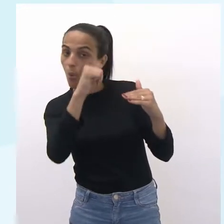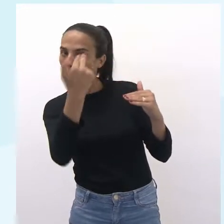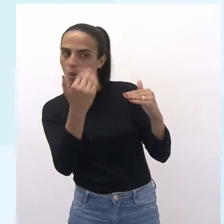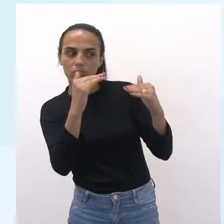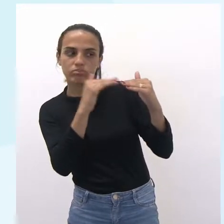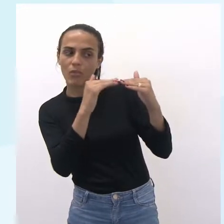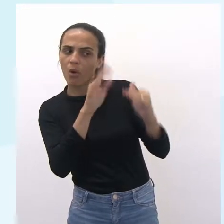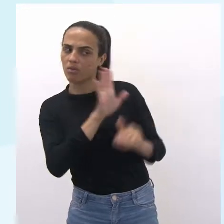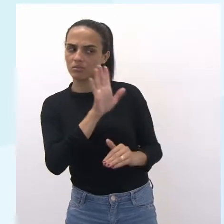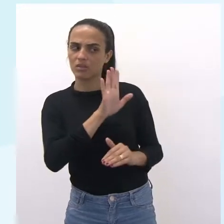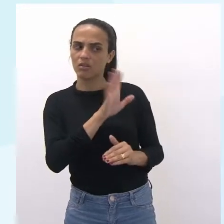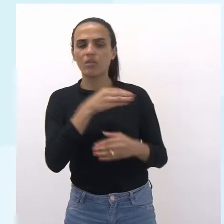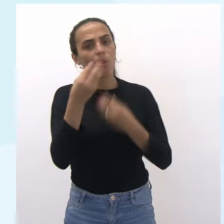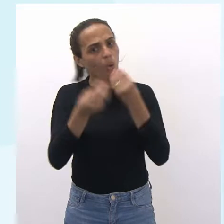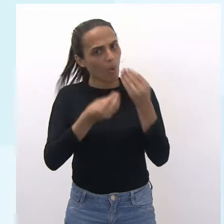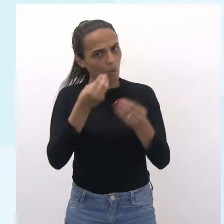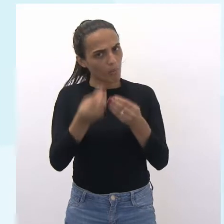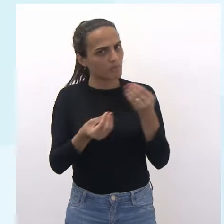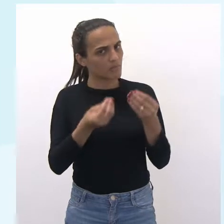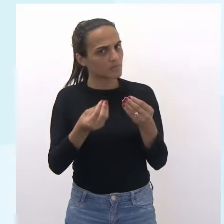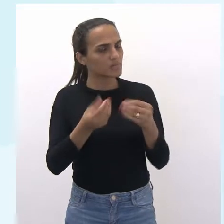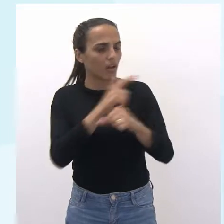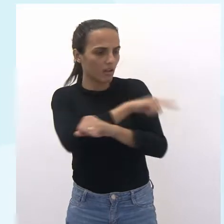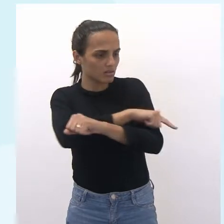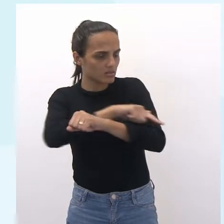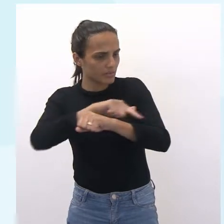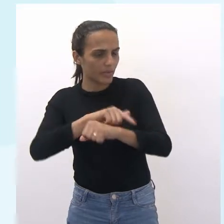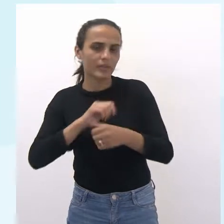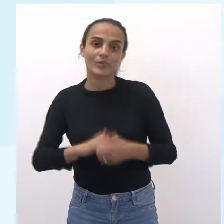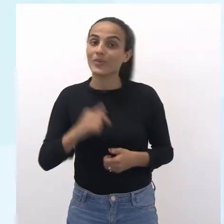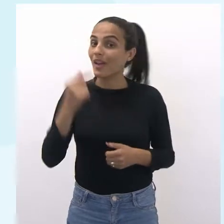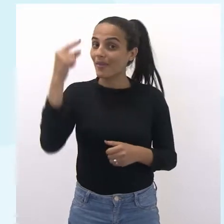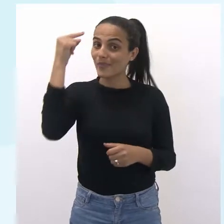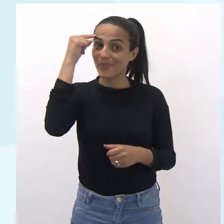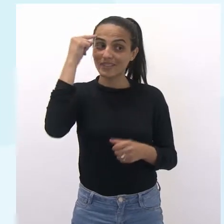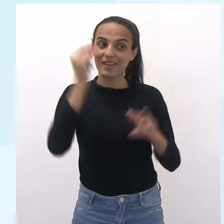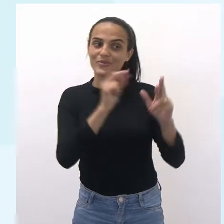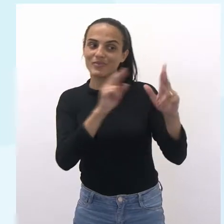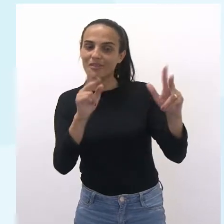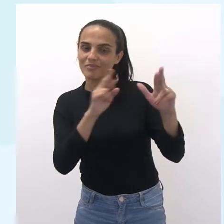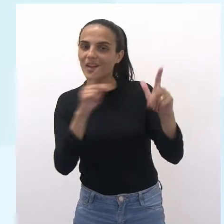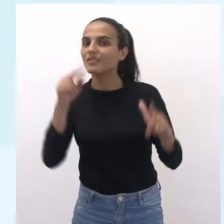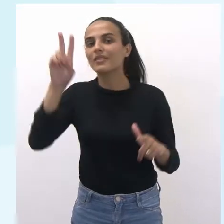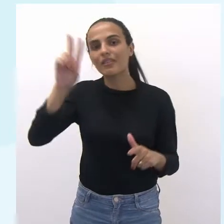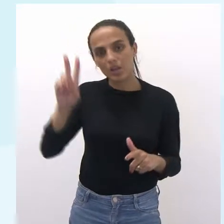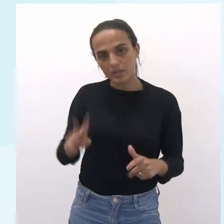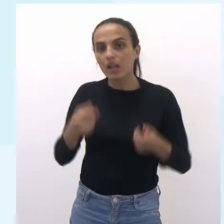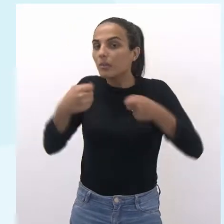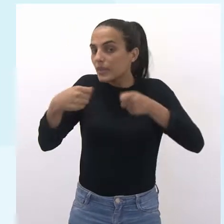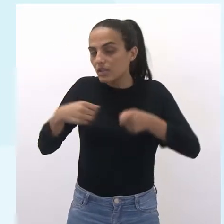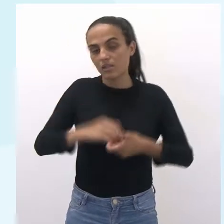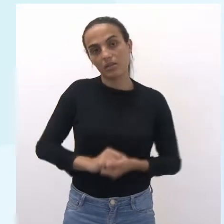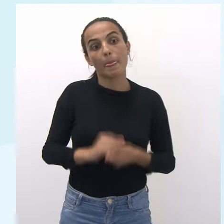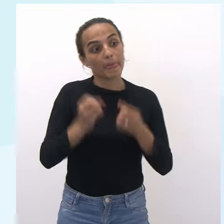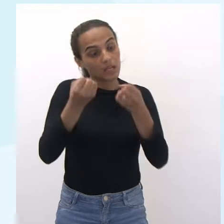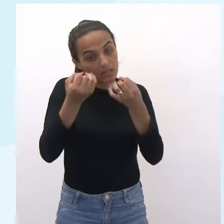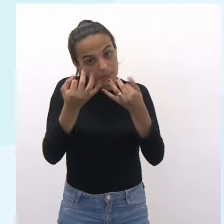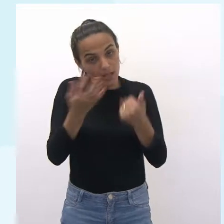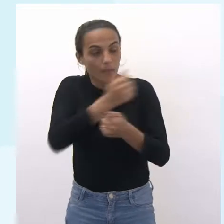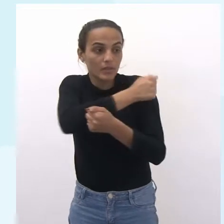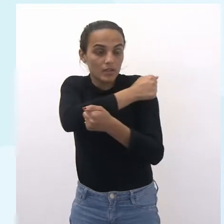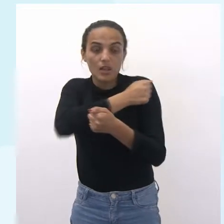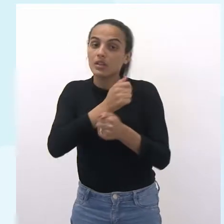Não, a diversidade de pensamentos tem que ser valorizada. Mas a gente também precisa explicar para os nossos estudantes a importância